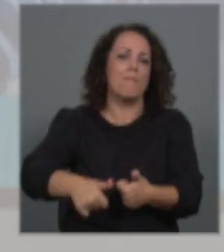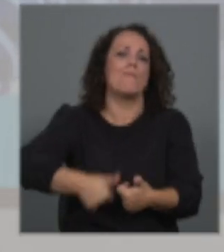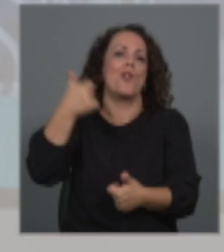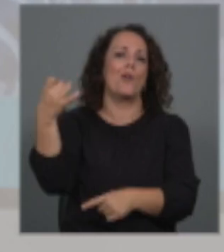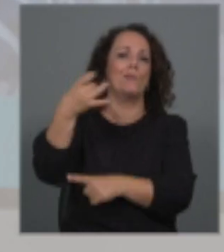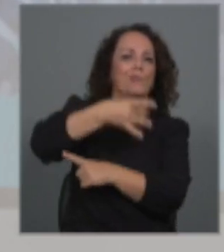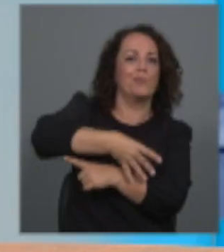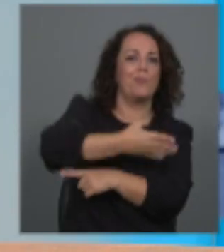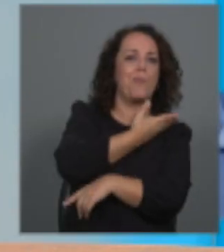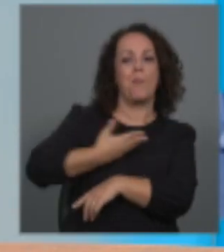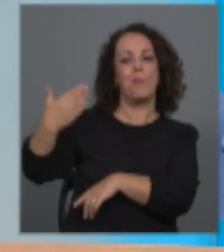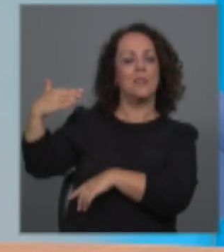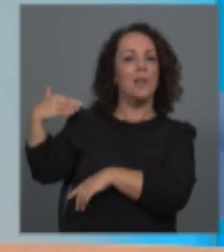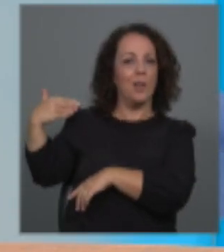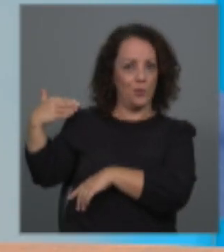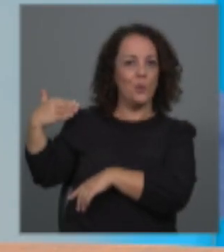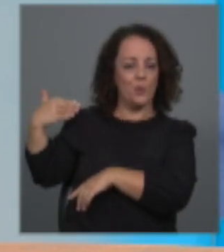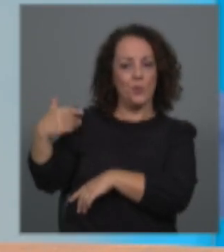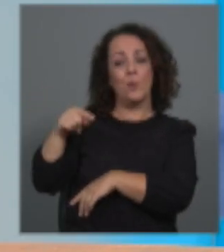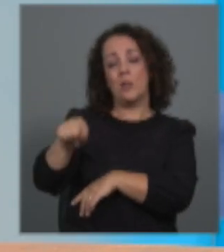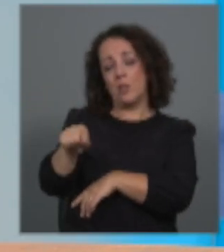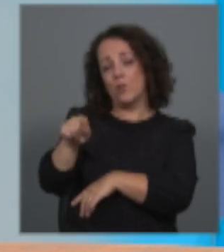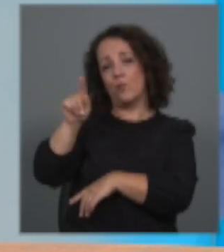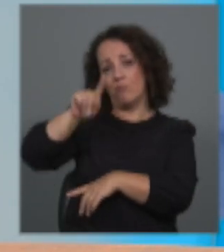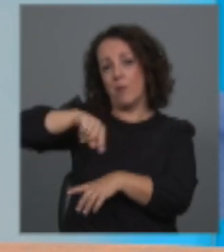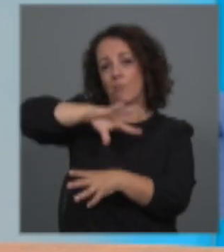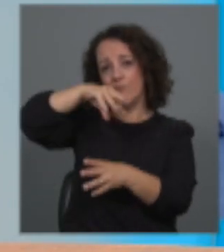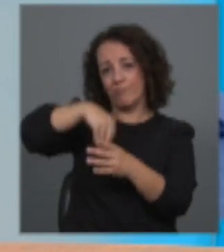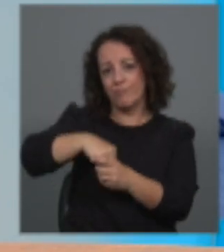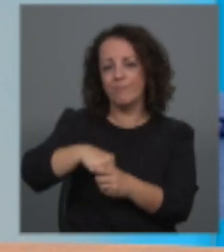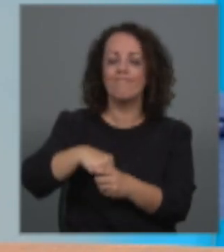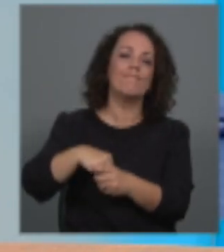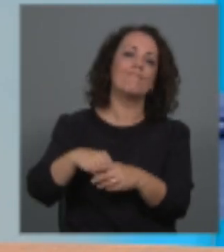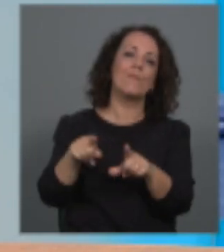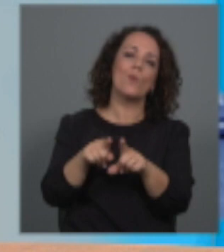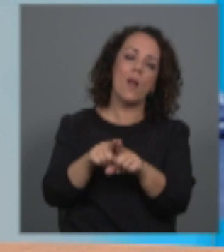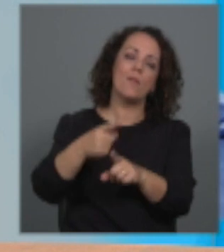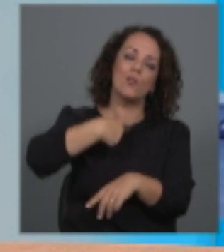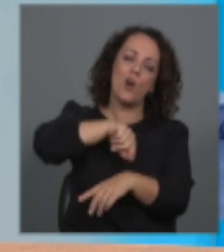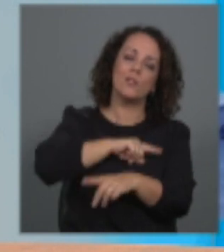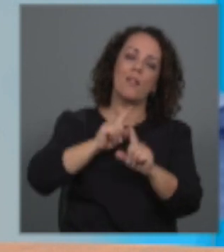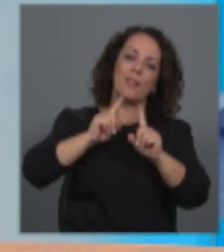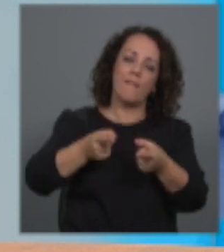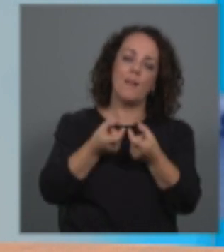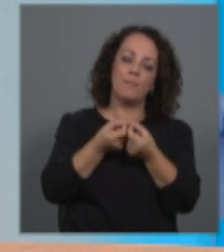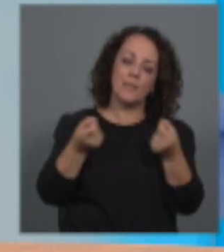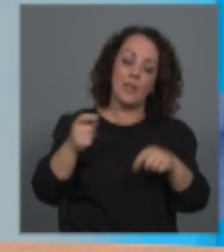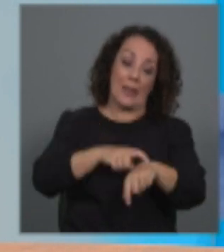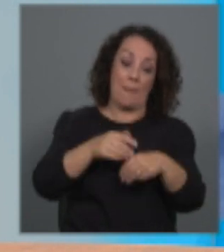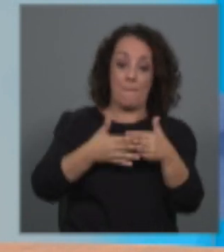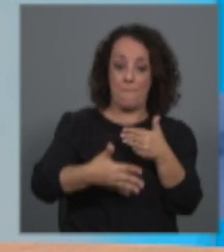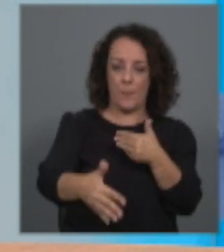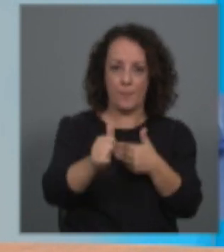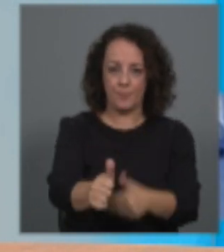passado recente. E isto também faz parte da meditação que nós devemos fazer no Advento. A